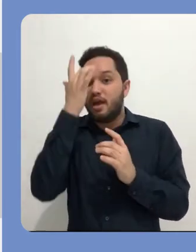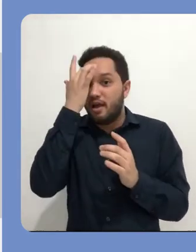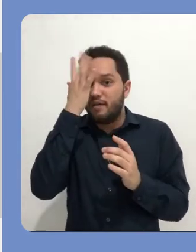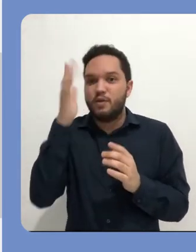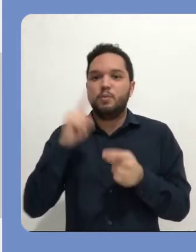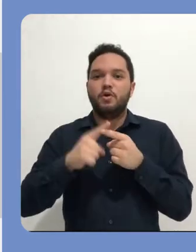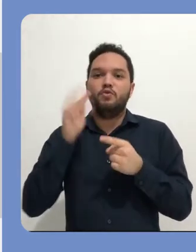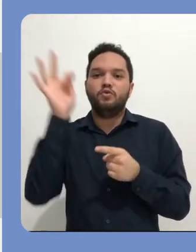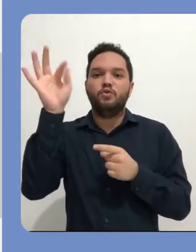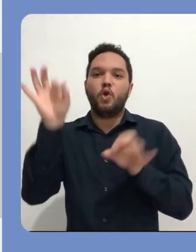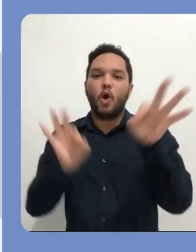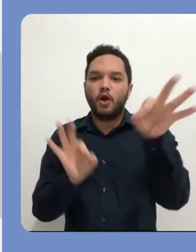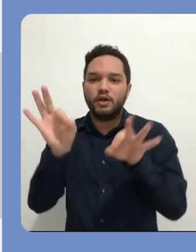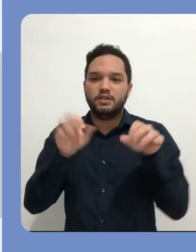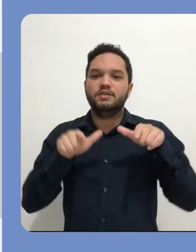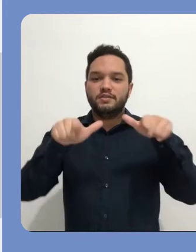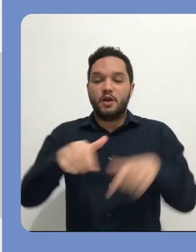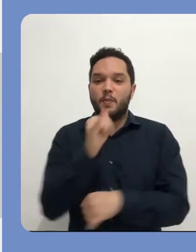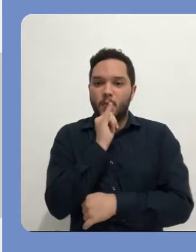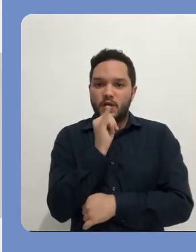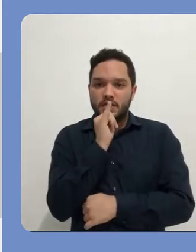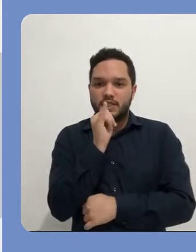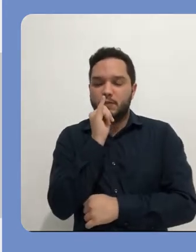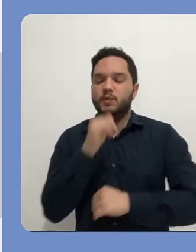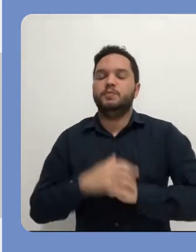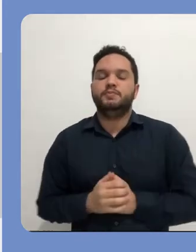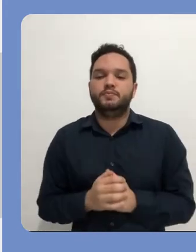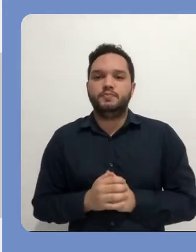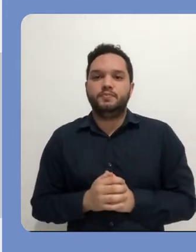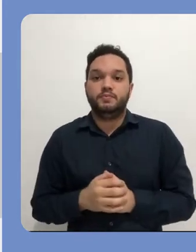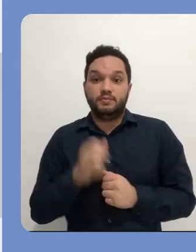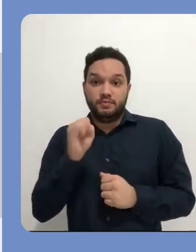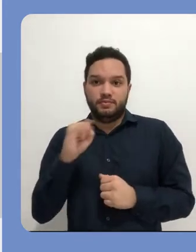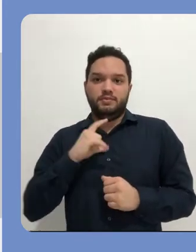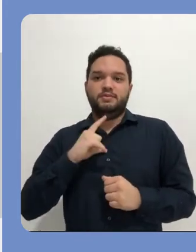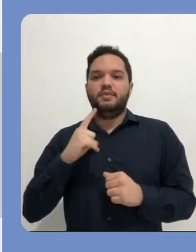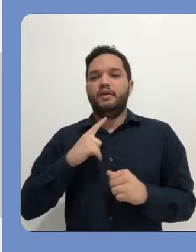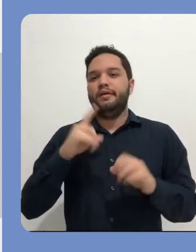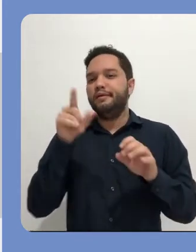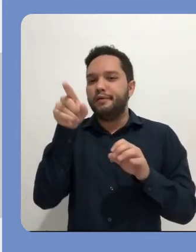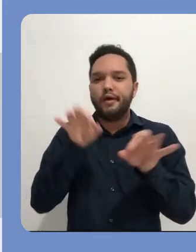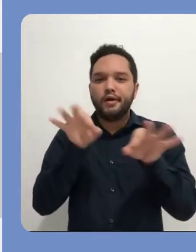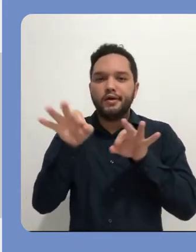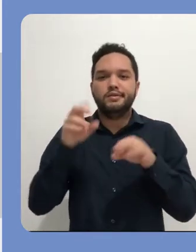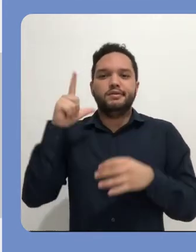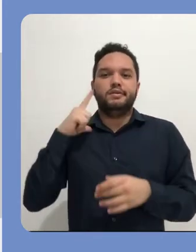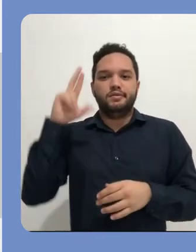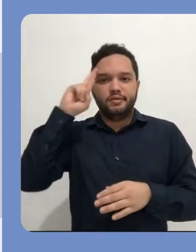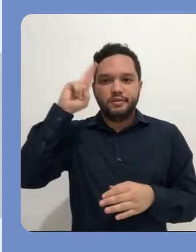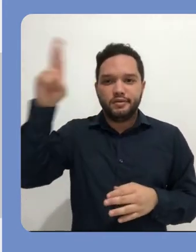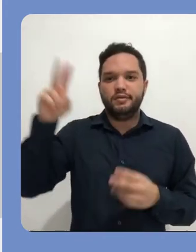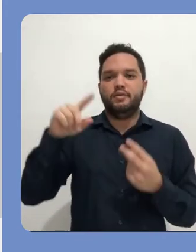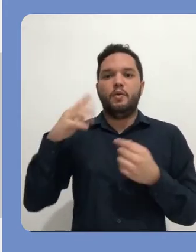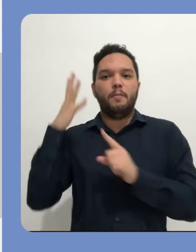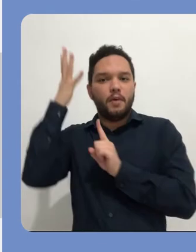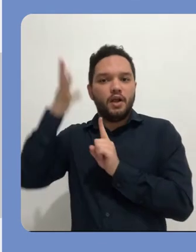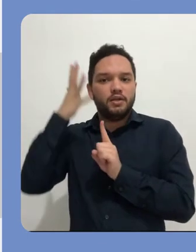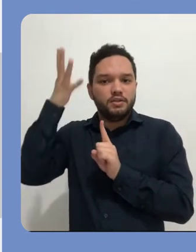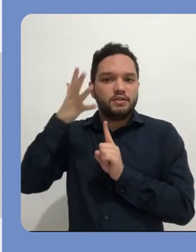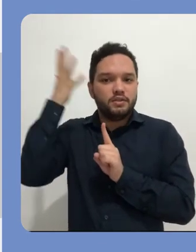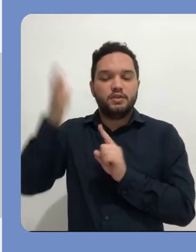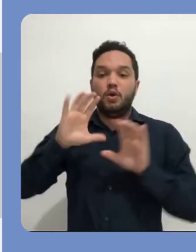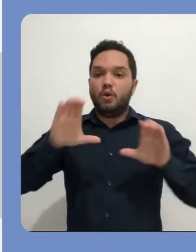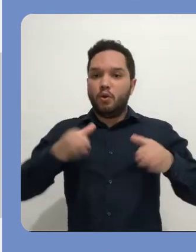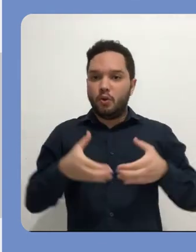certificado. Utilizar apelidos facilita na gestão dos certificados. Por exemplo, uma atividade que tenha